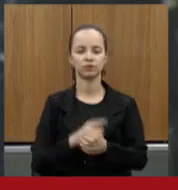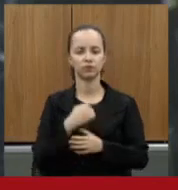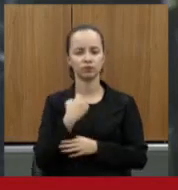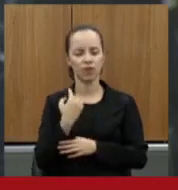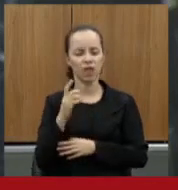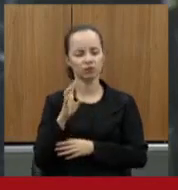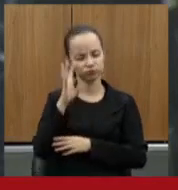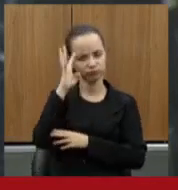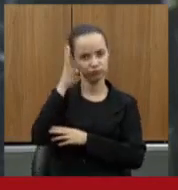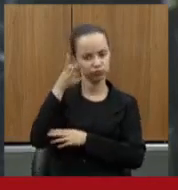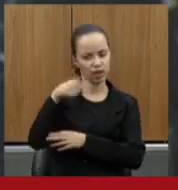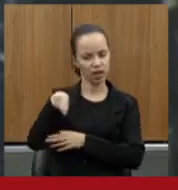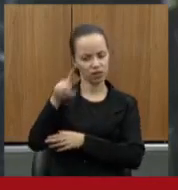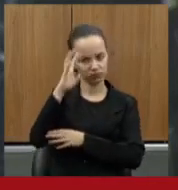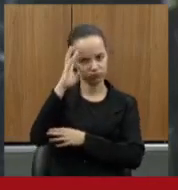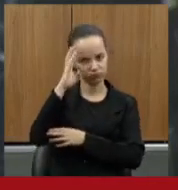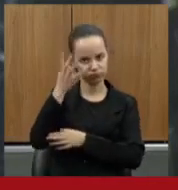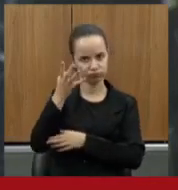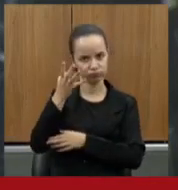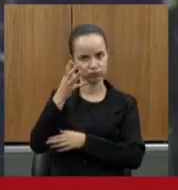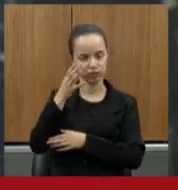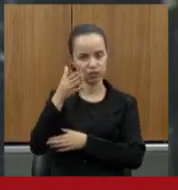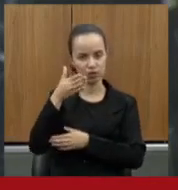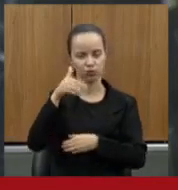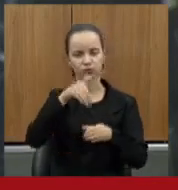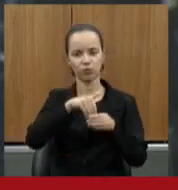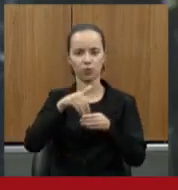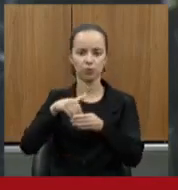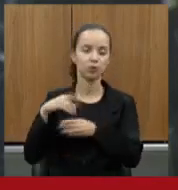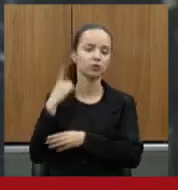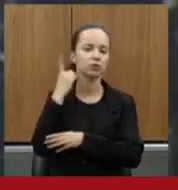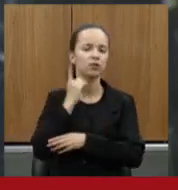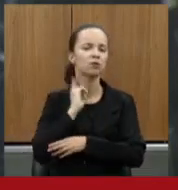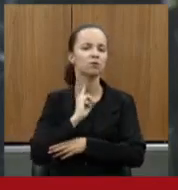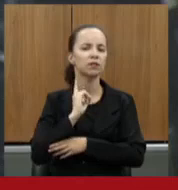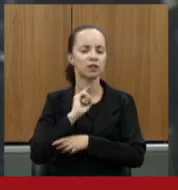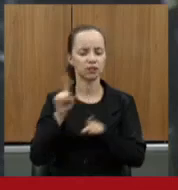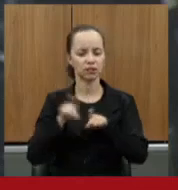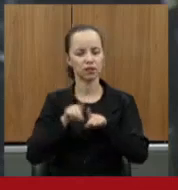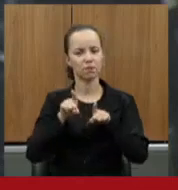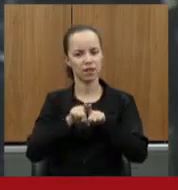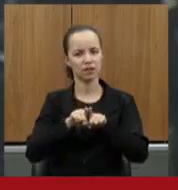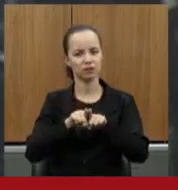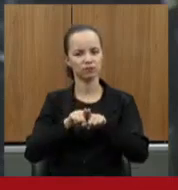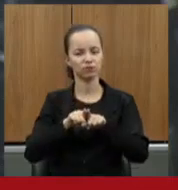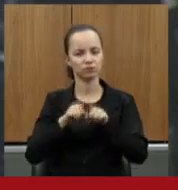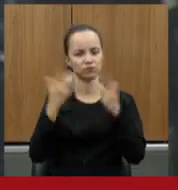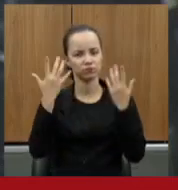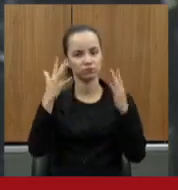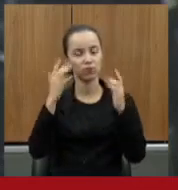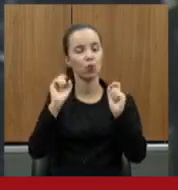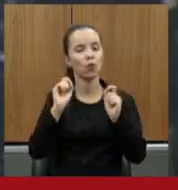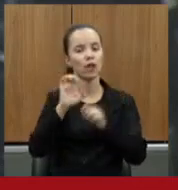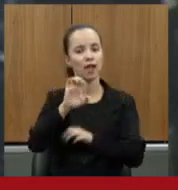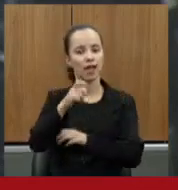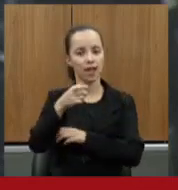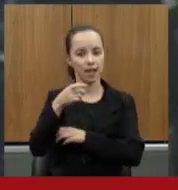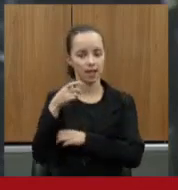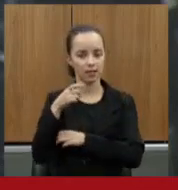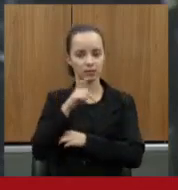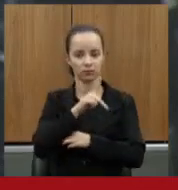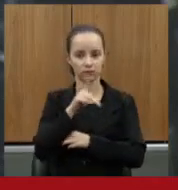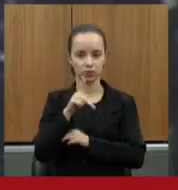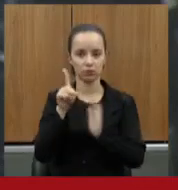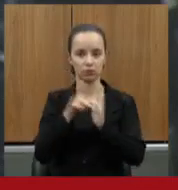decidiram os atuais deputados mineiros estender homenagem aos ex-presidentes dessa